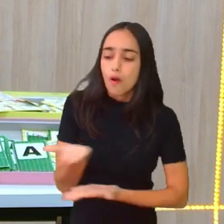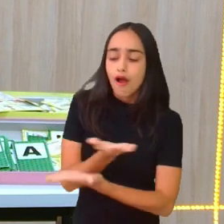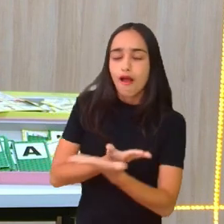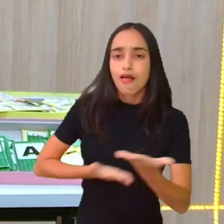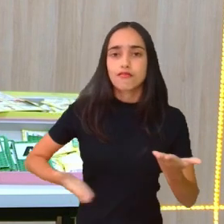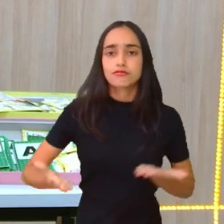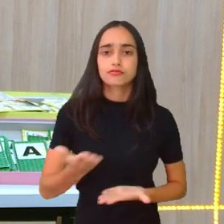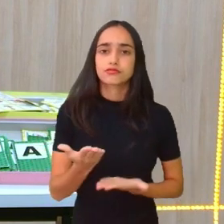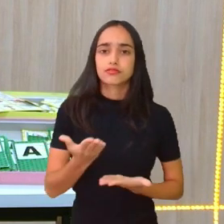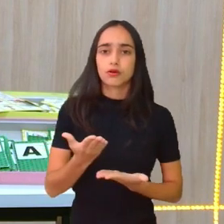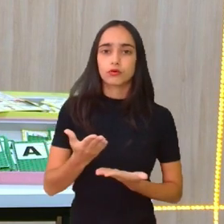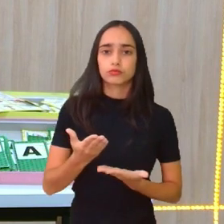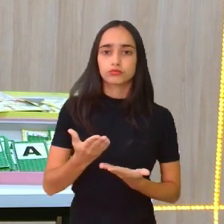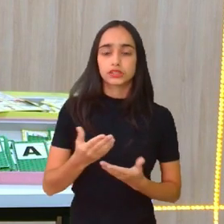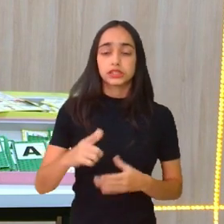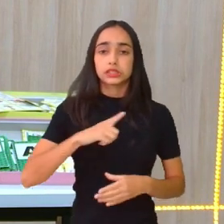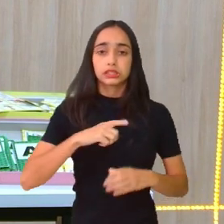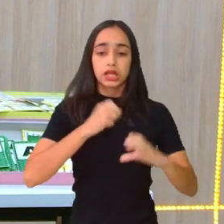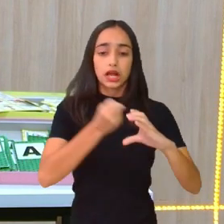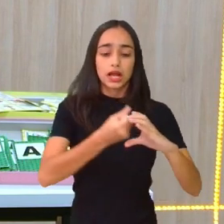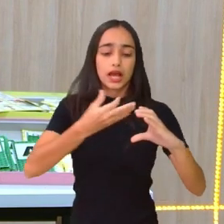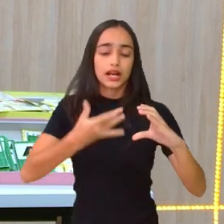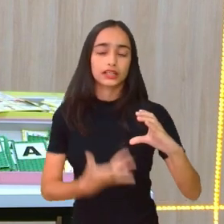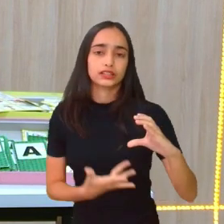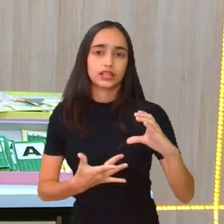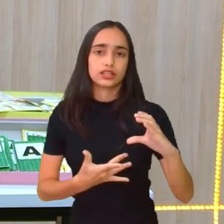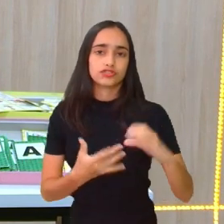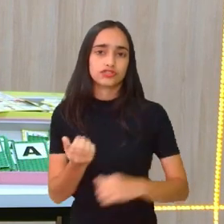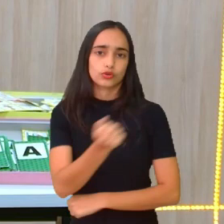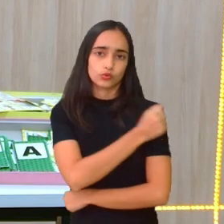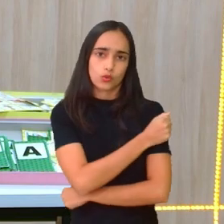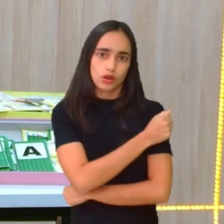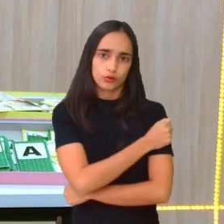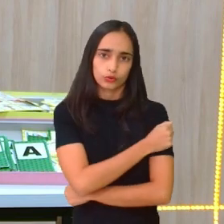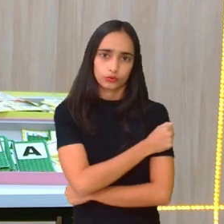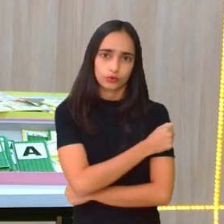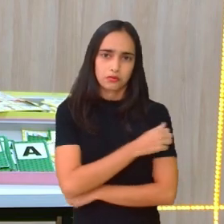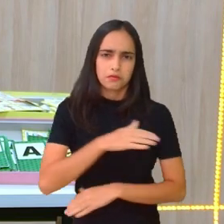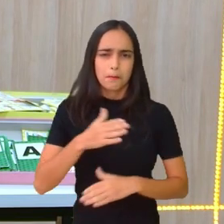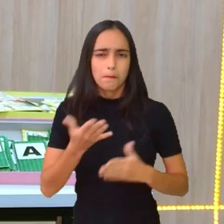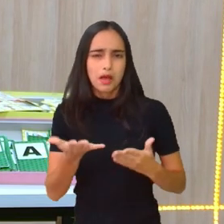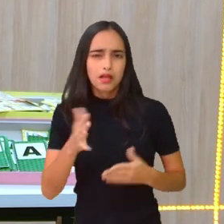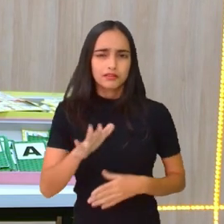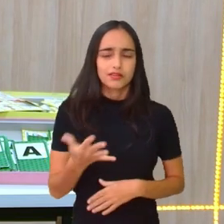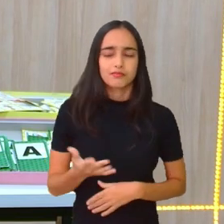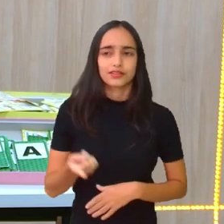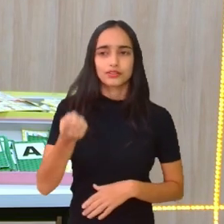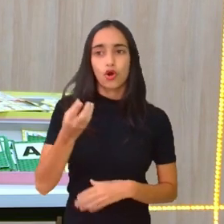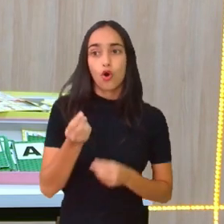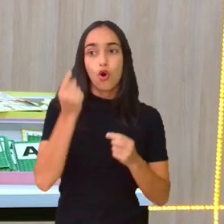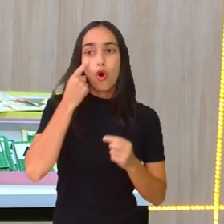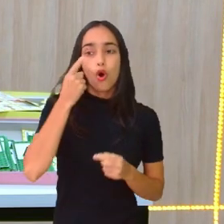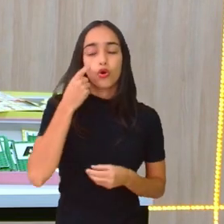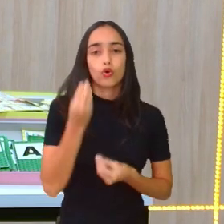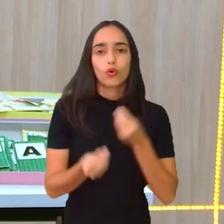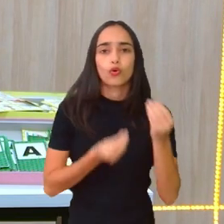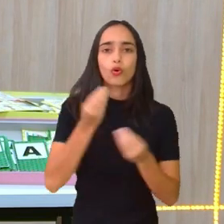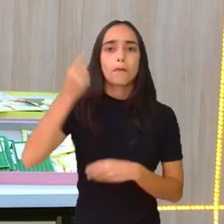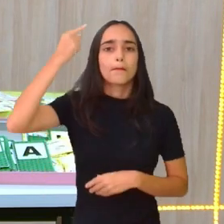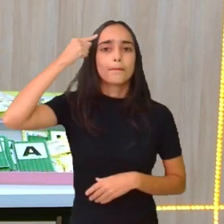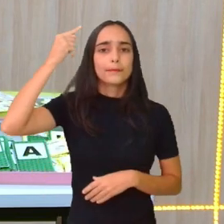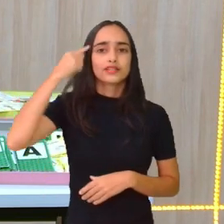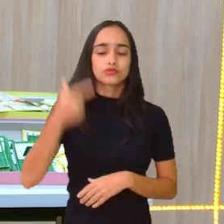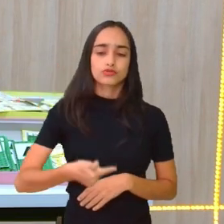evidência, com uma característica que o estudante com dislexia apresenta. Mais ou menos assim, vejam como foi que eu pensei para a gente esse